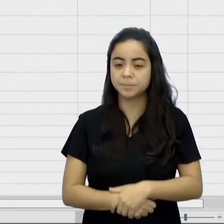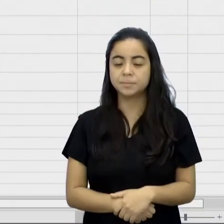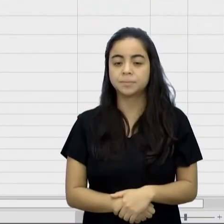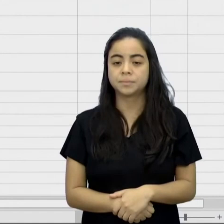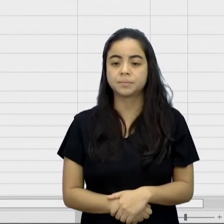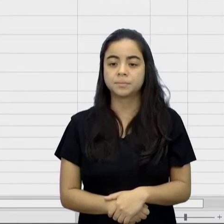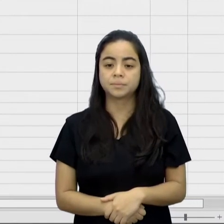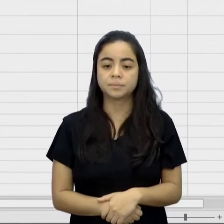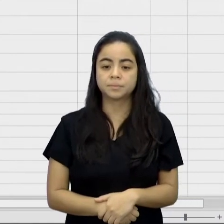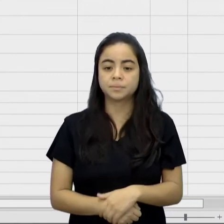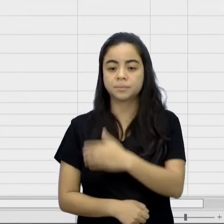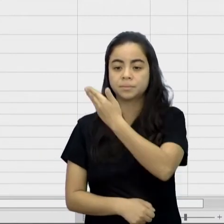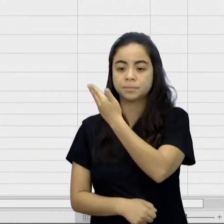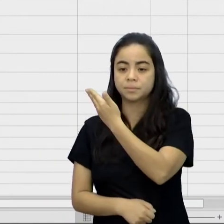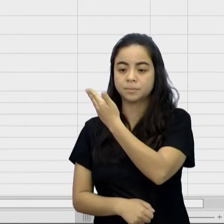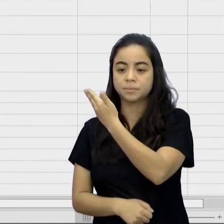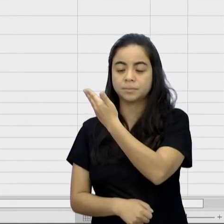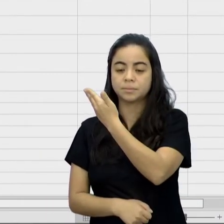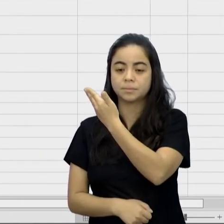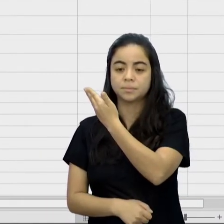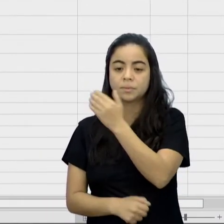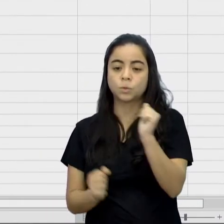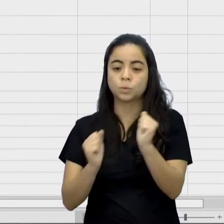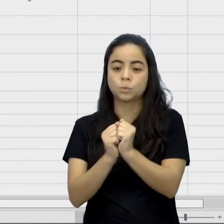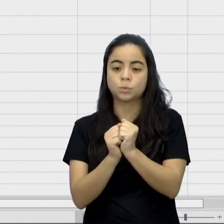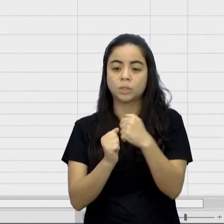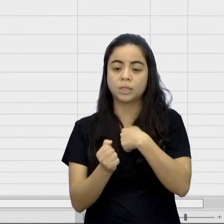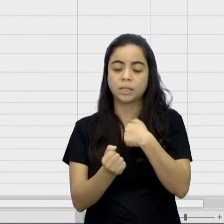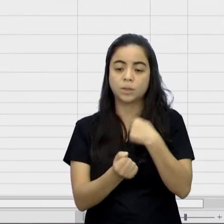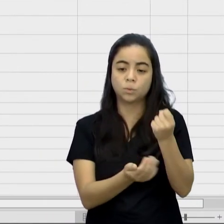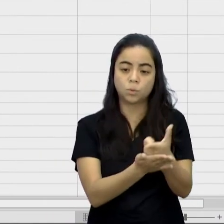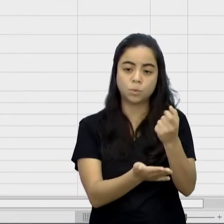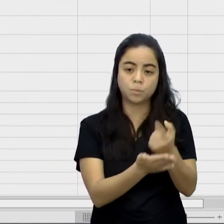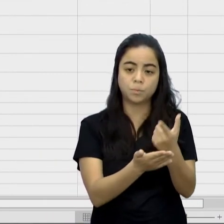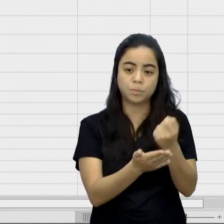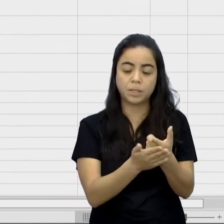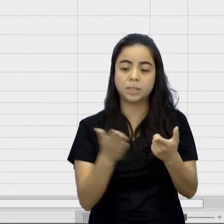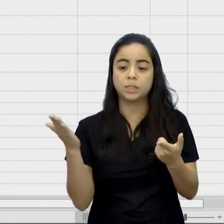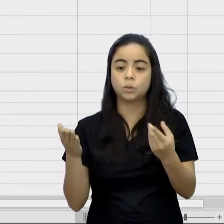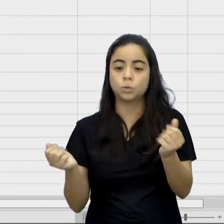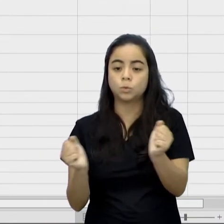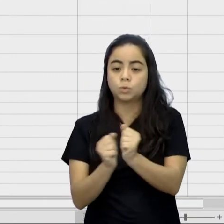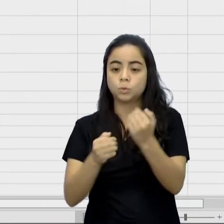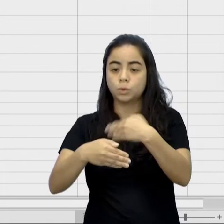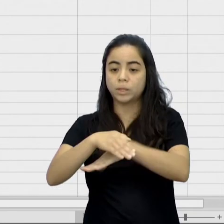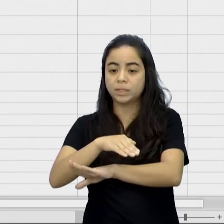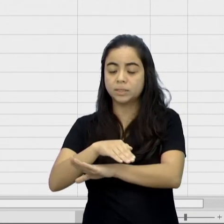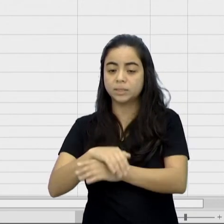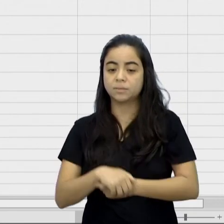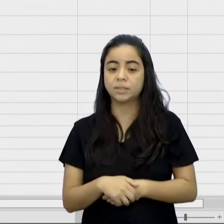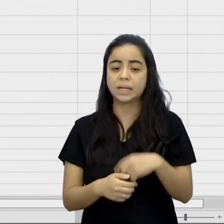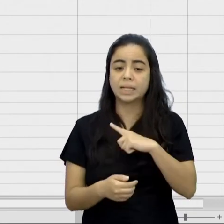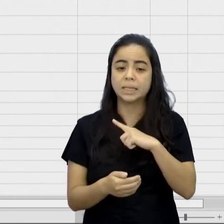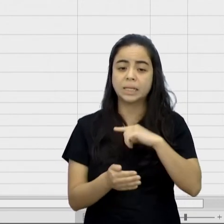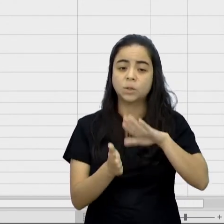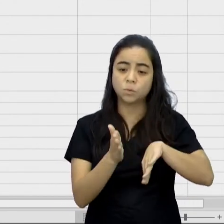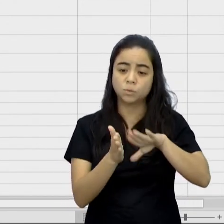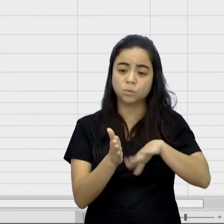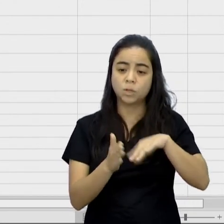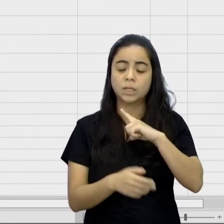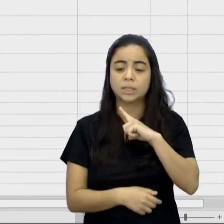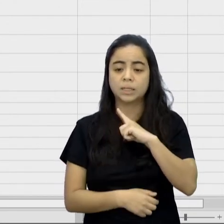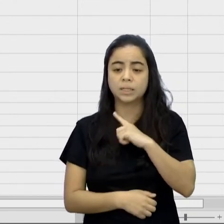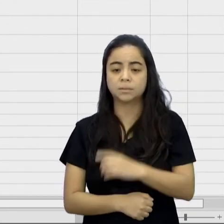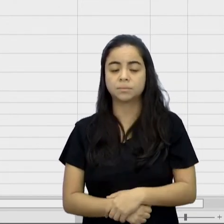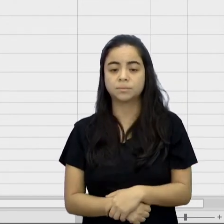Que aqui, ó, mesmo juntando o que eu gastei com a reserva, ainda vai sobrar um pouquinho do nosso dinheiro. E